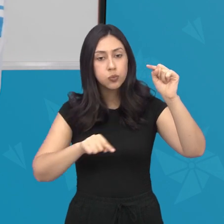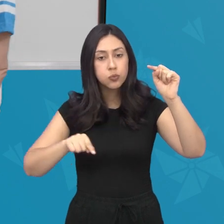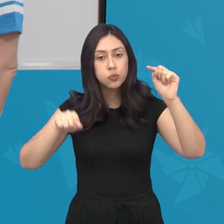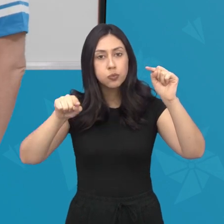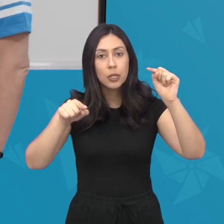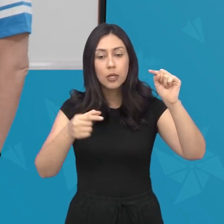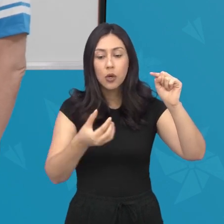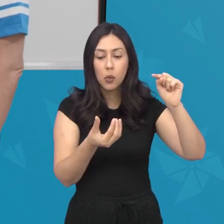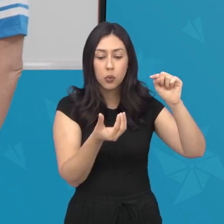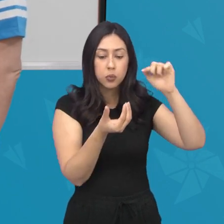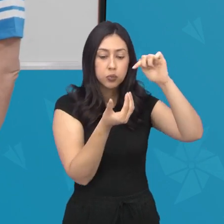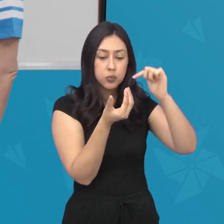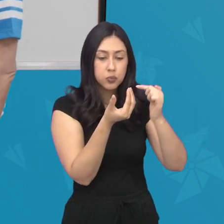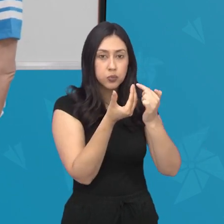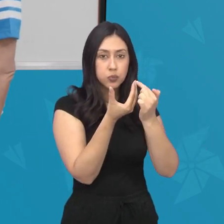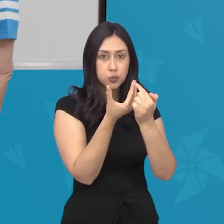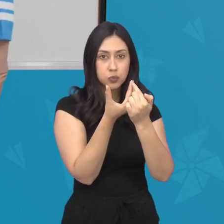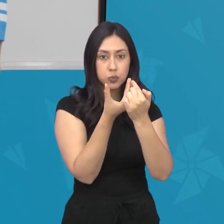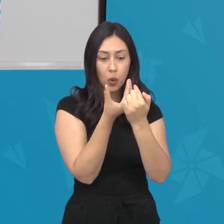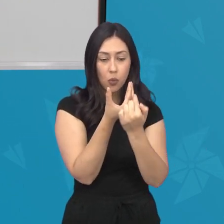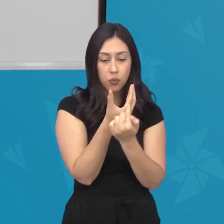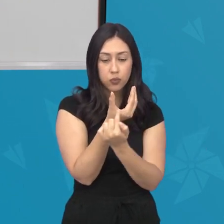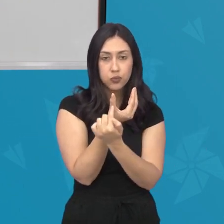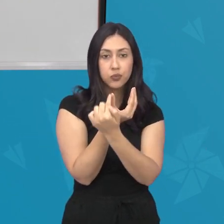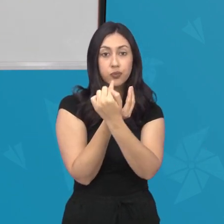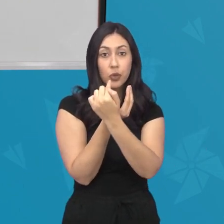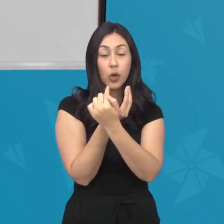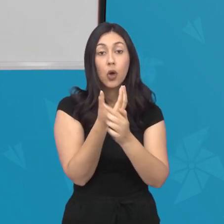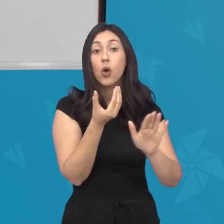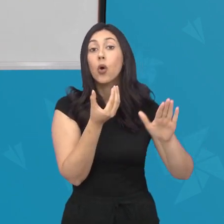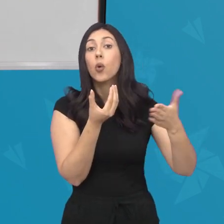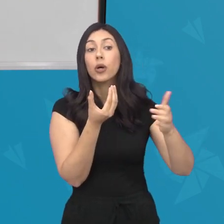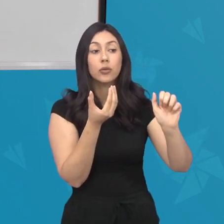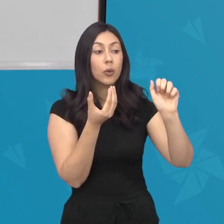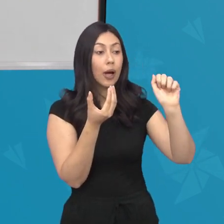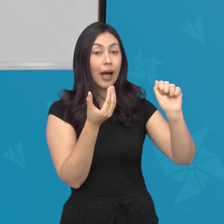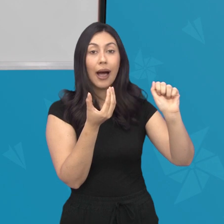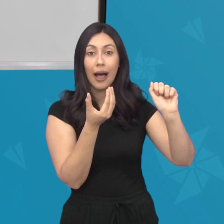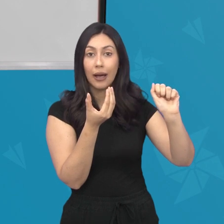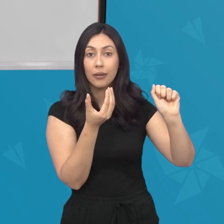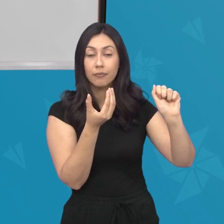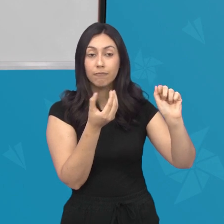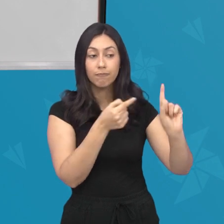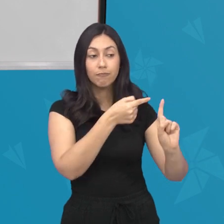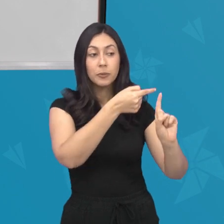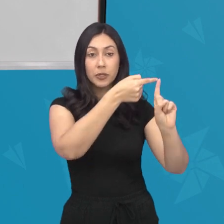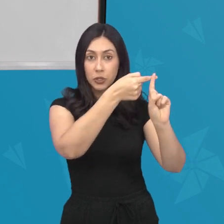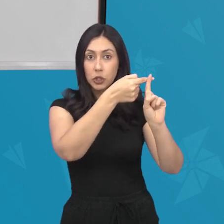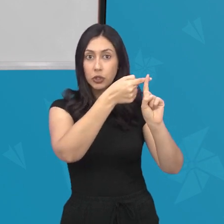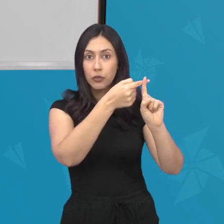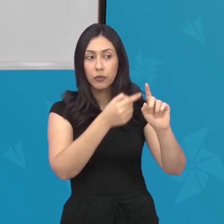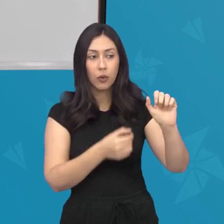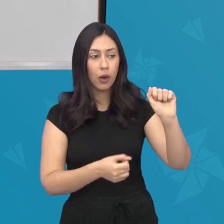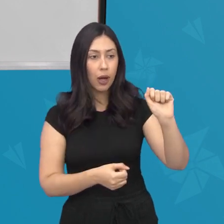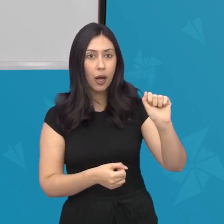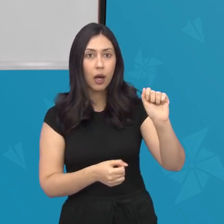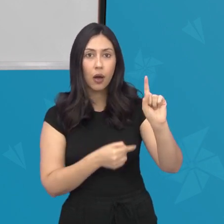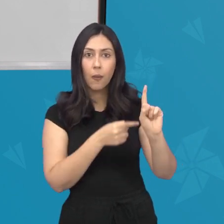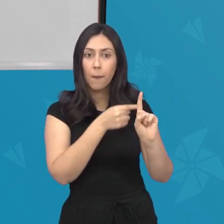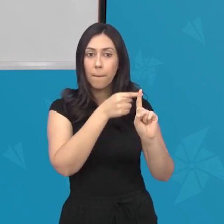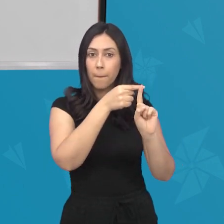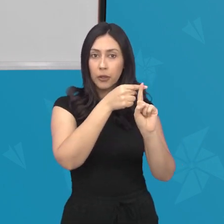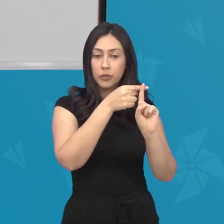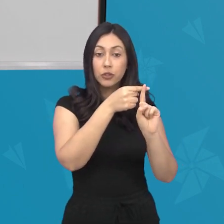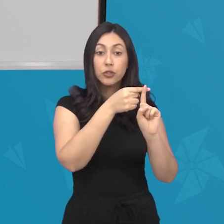uma concavidade, certo? Quando o A for positivo, que é o caso aqui, né? O A, no nosso exemplo aqui, é